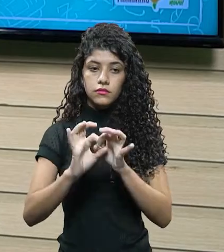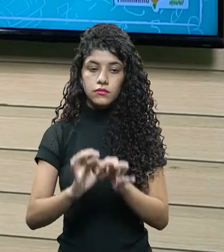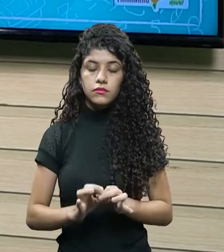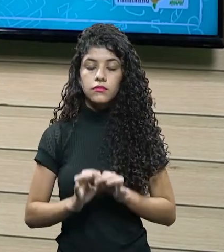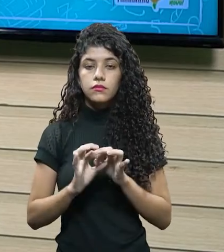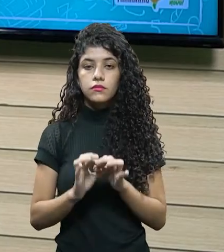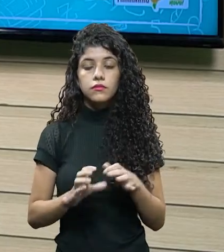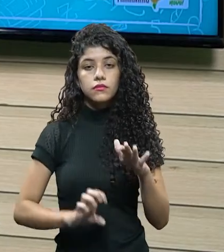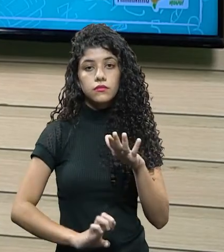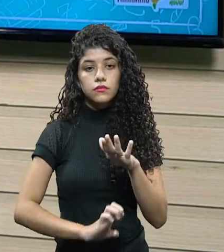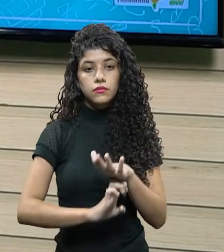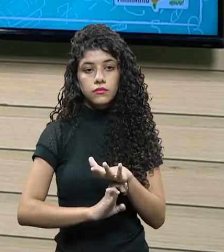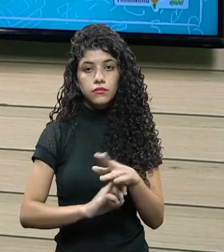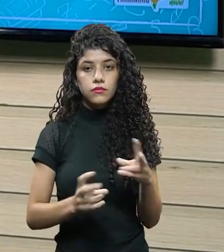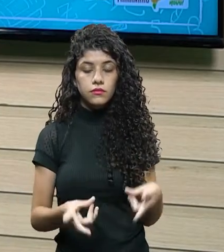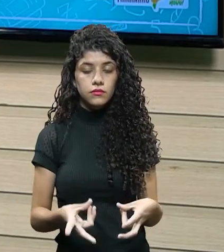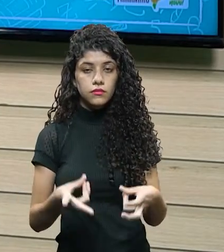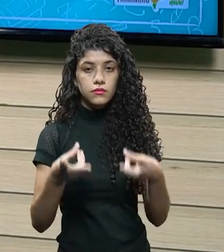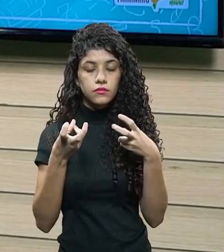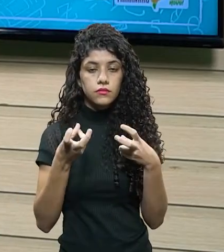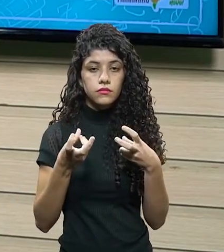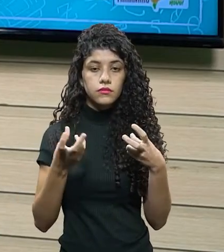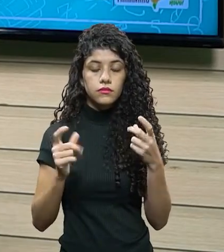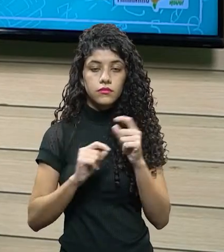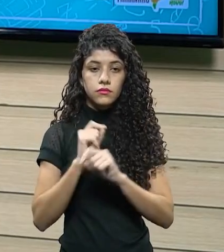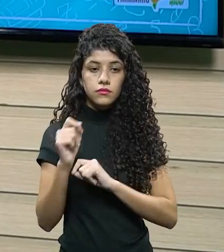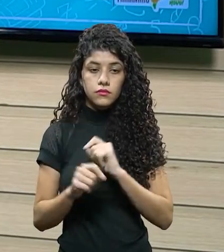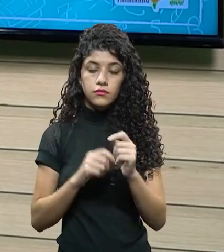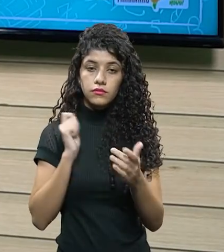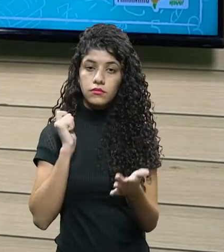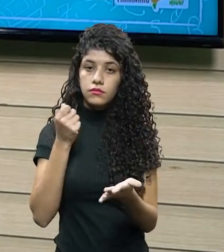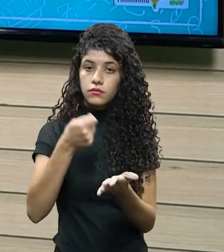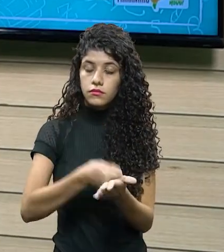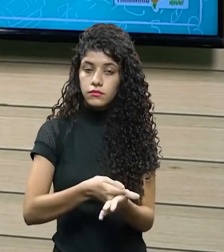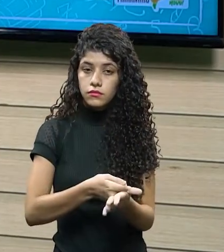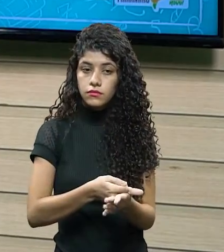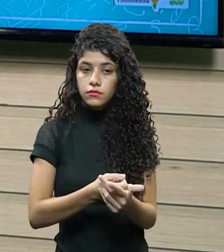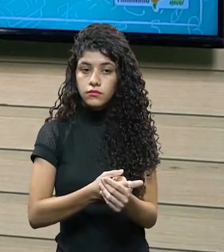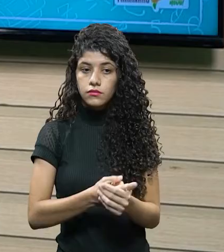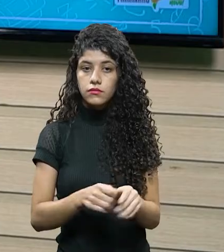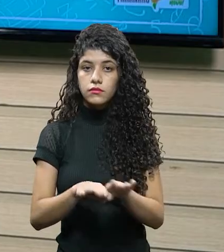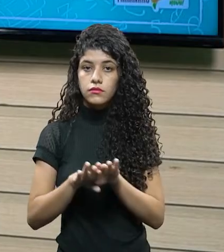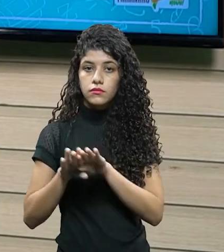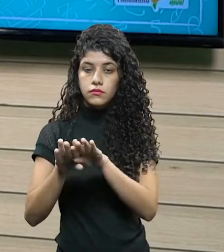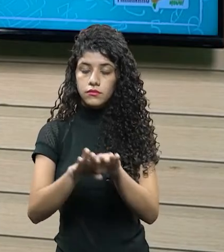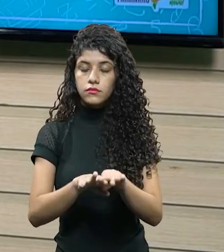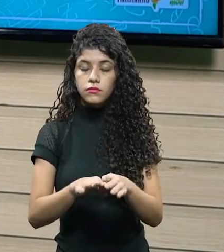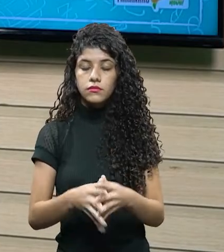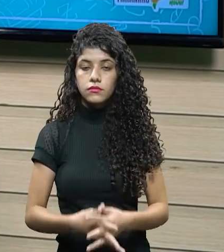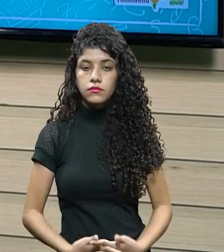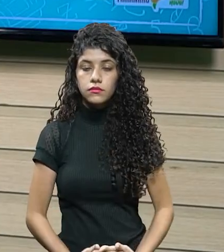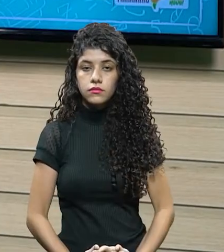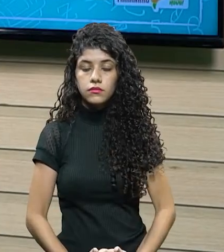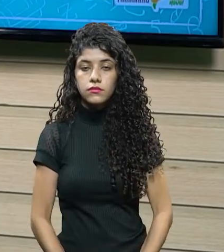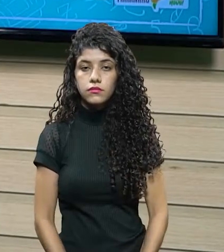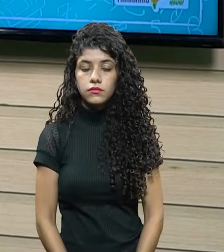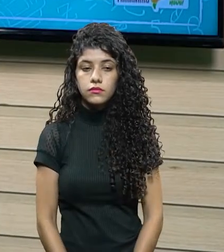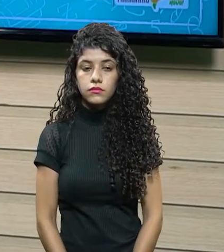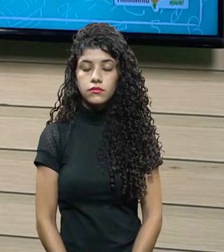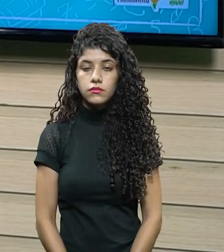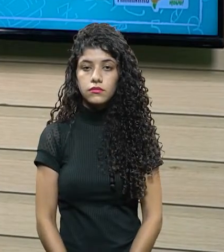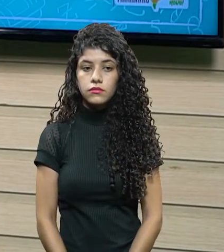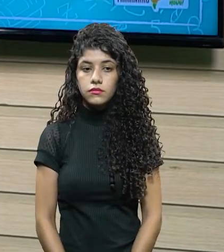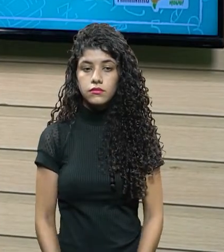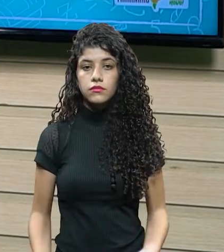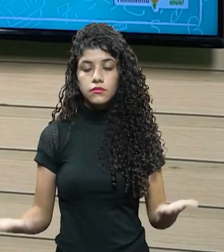aquele ponto onde a empresa percebe que os gastos, igualam as receitas. Então, a partir